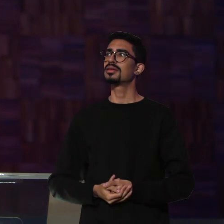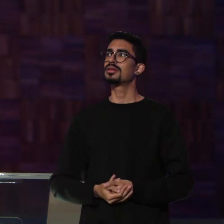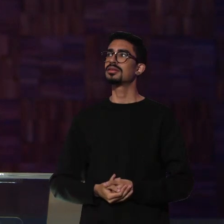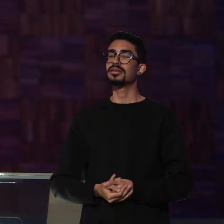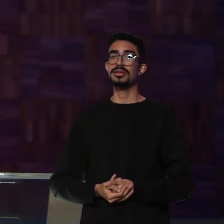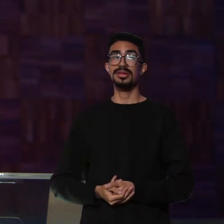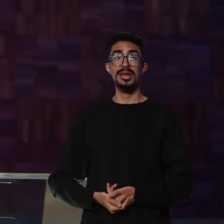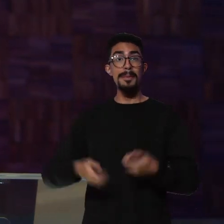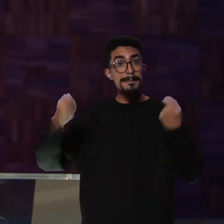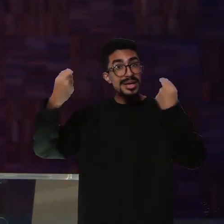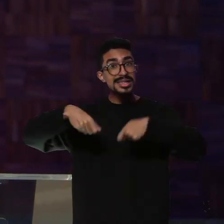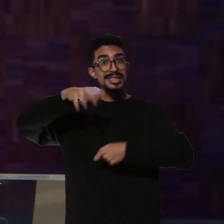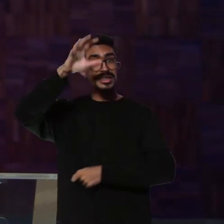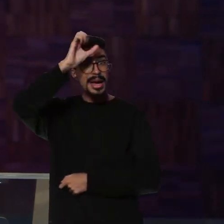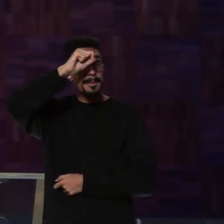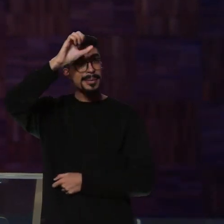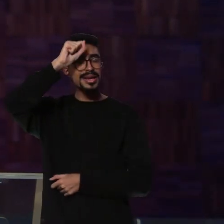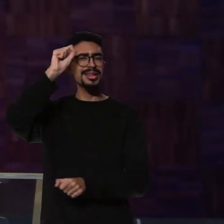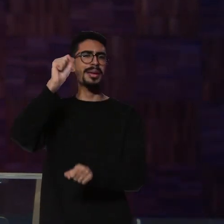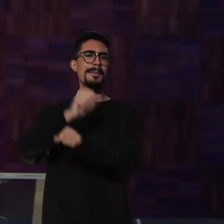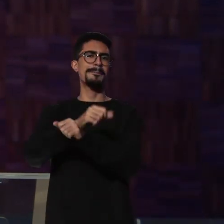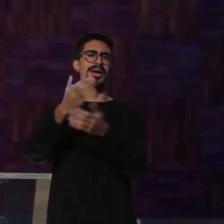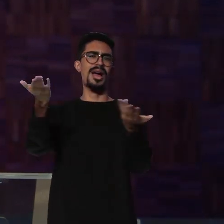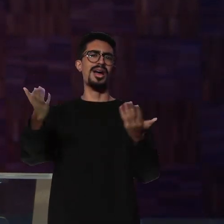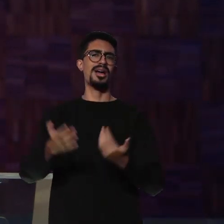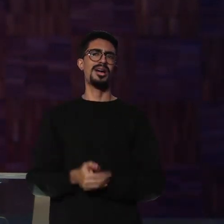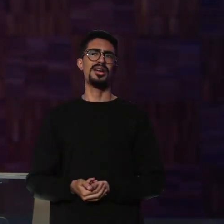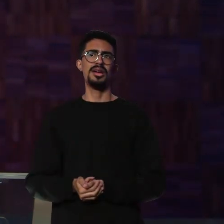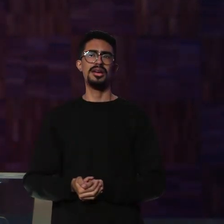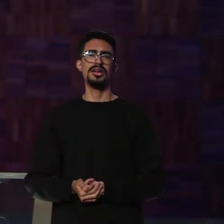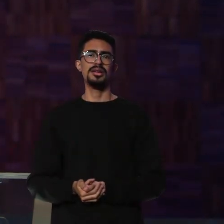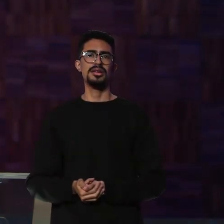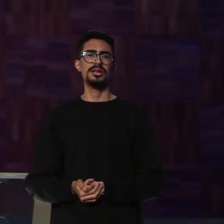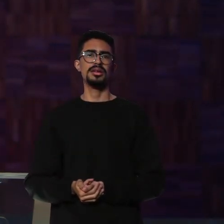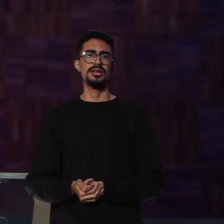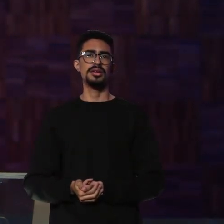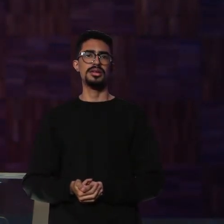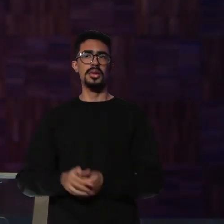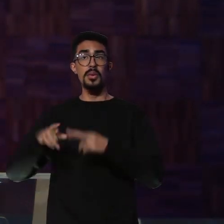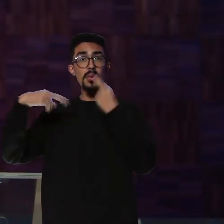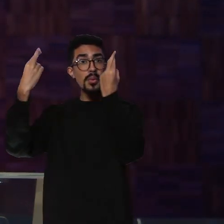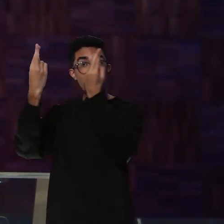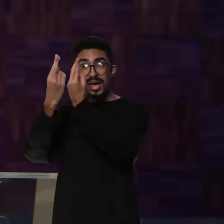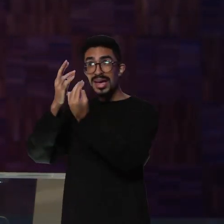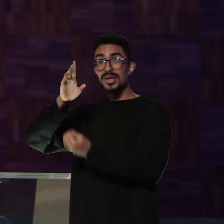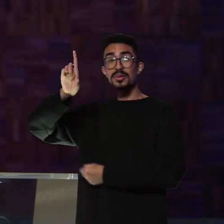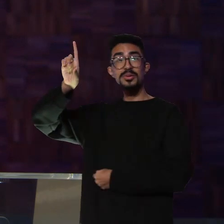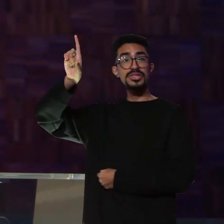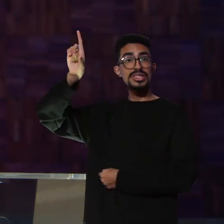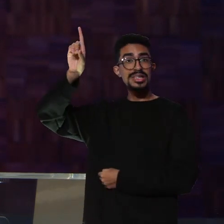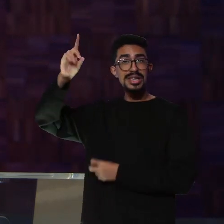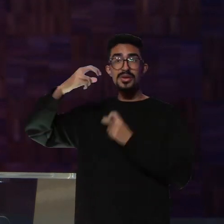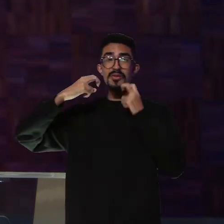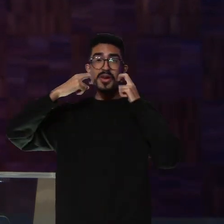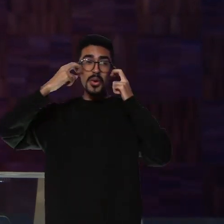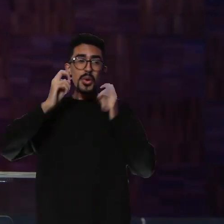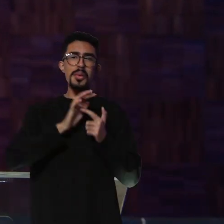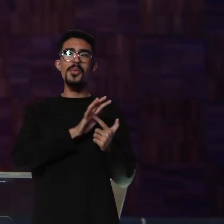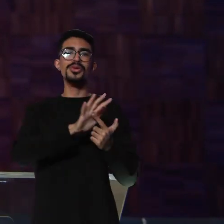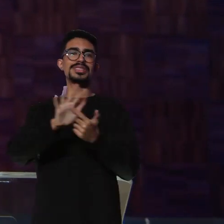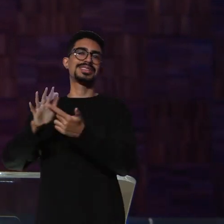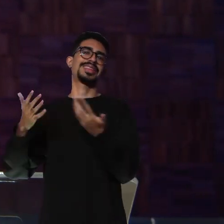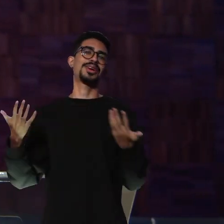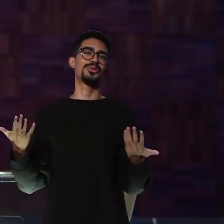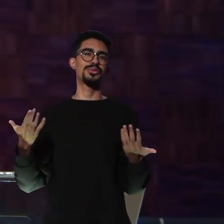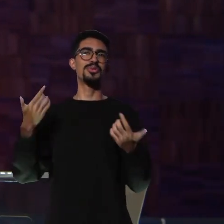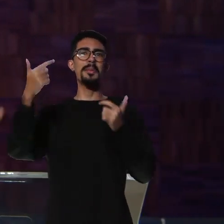Vê se aprende, para de fazer essas coisas, para de fazer o reino de Deus passar vergonha por aí afora em nome de Jesus.